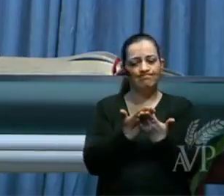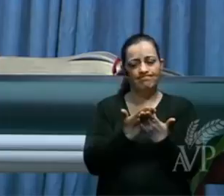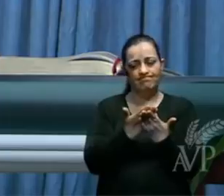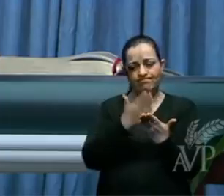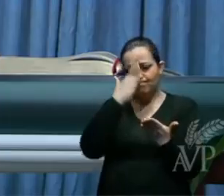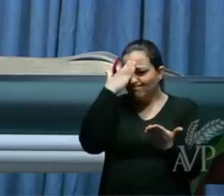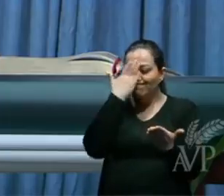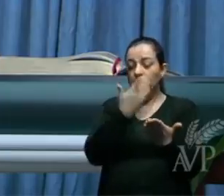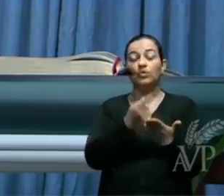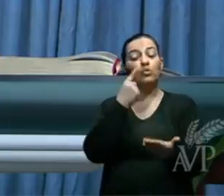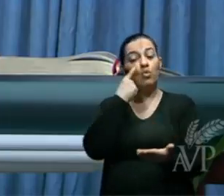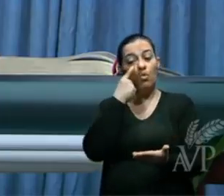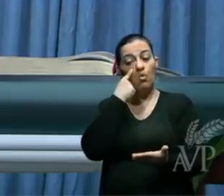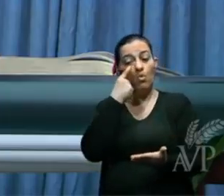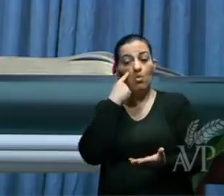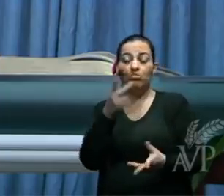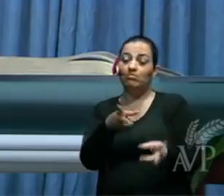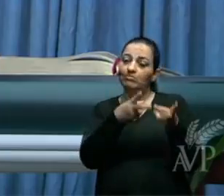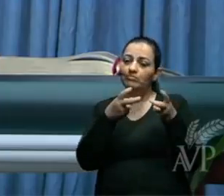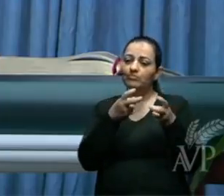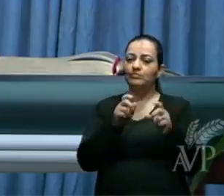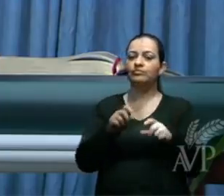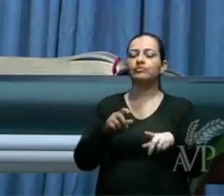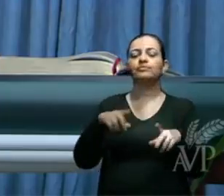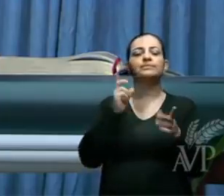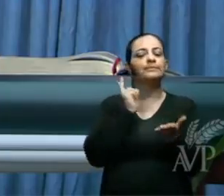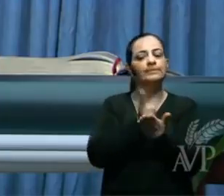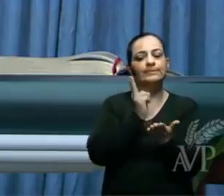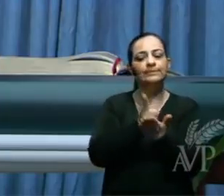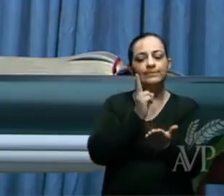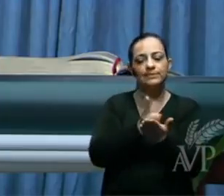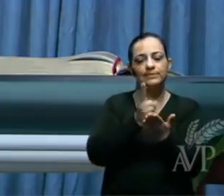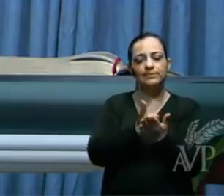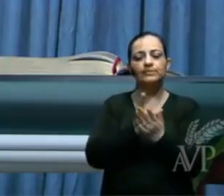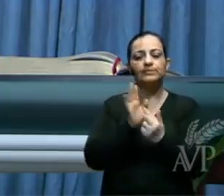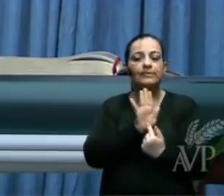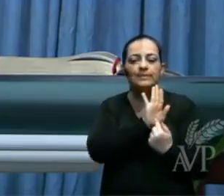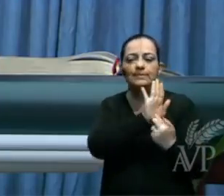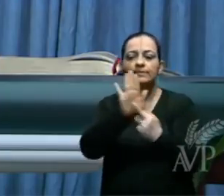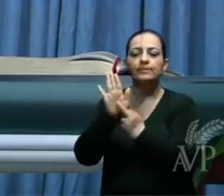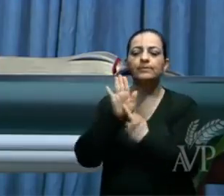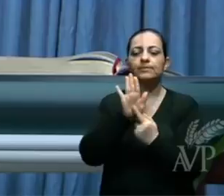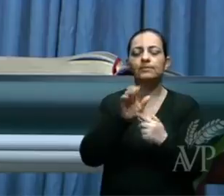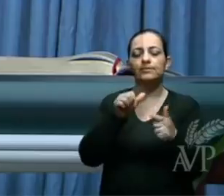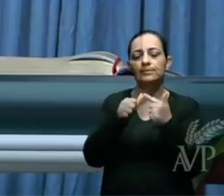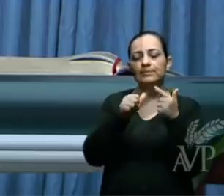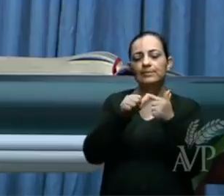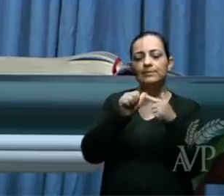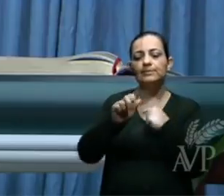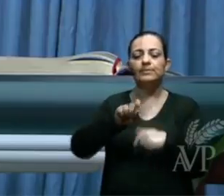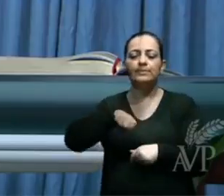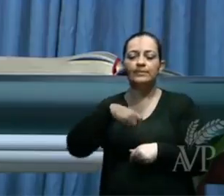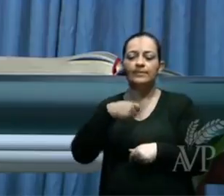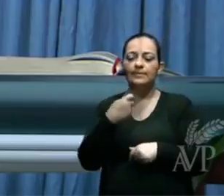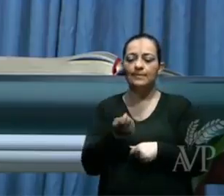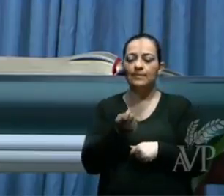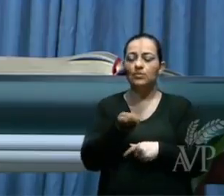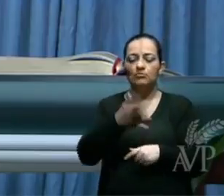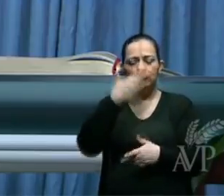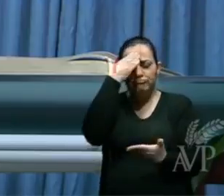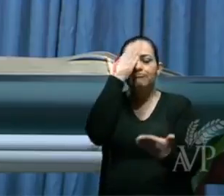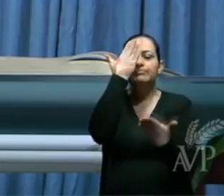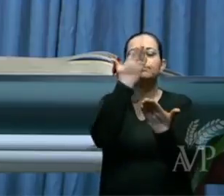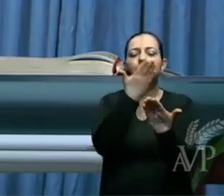olha bem que o sinal ele tem uma voz na voz do primeiro sinal eles